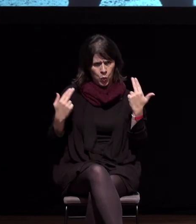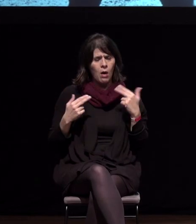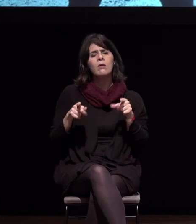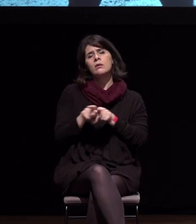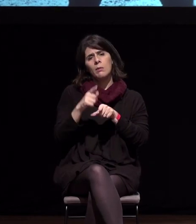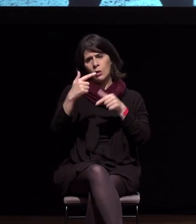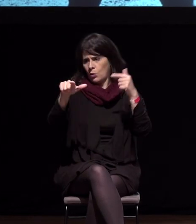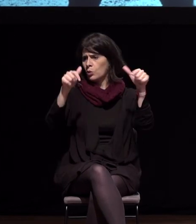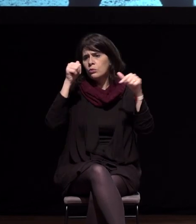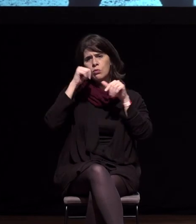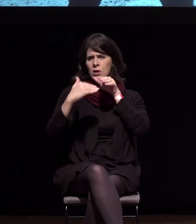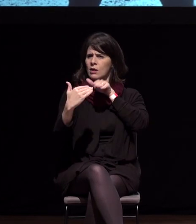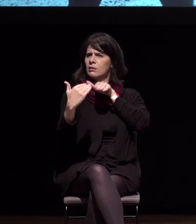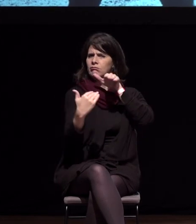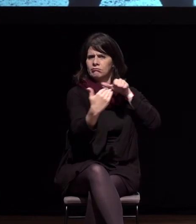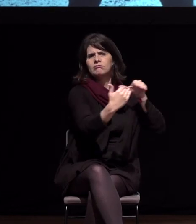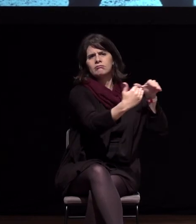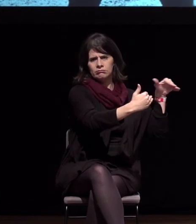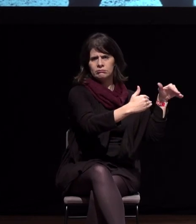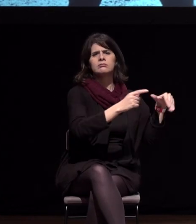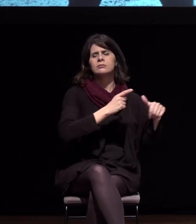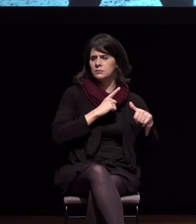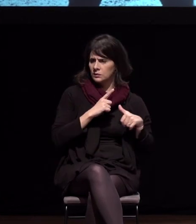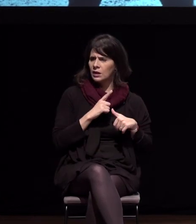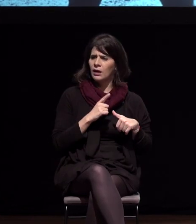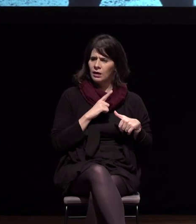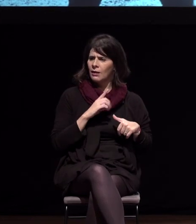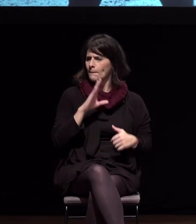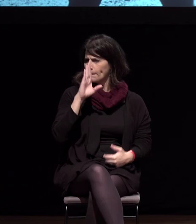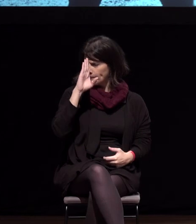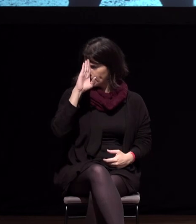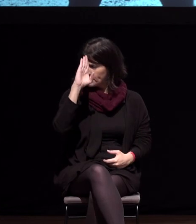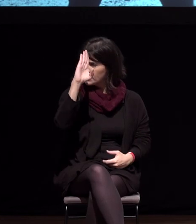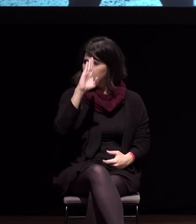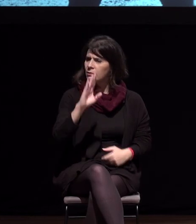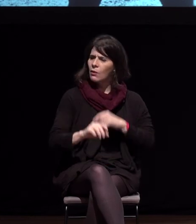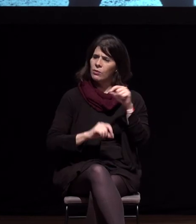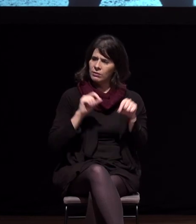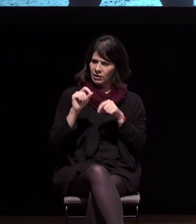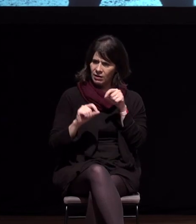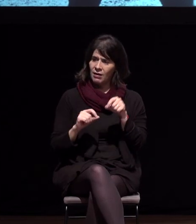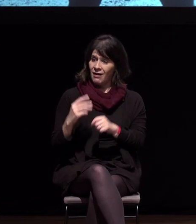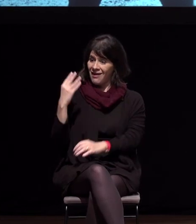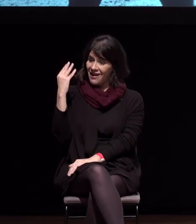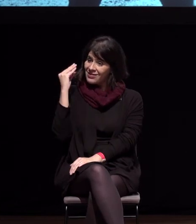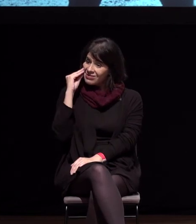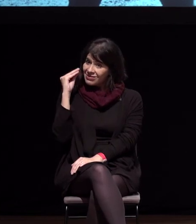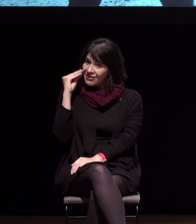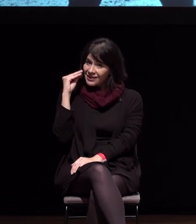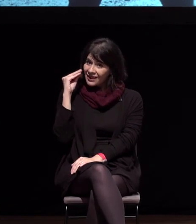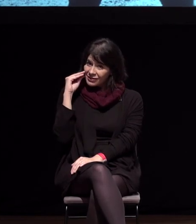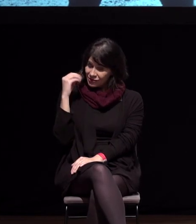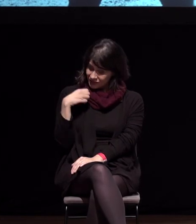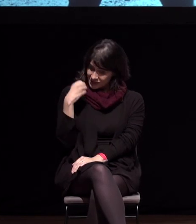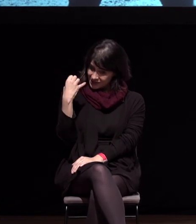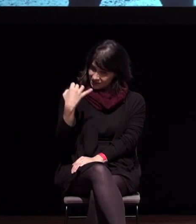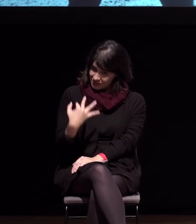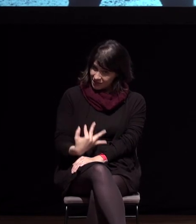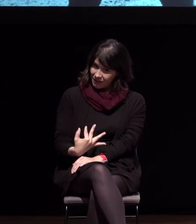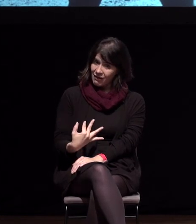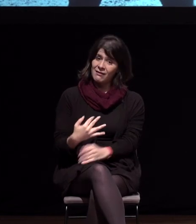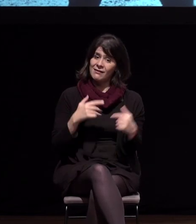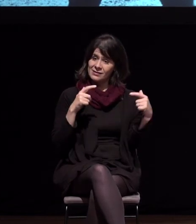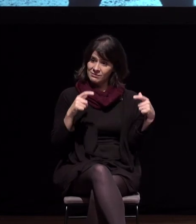elementos fundamentais para que essa pseudo-tentativa de falar de